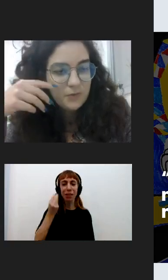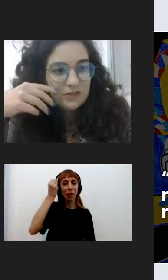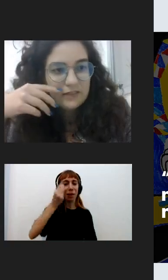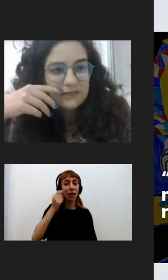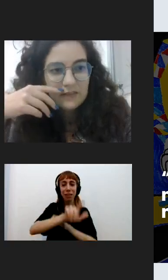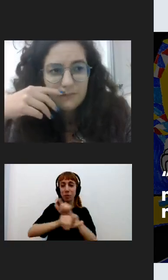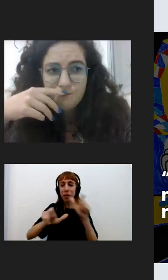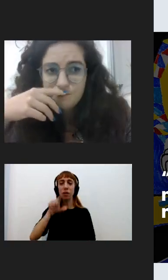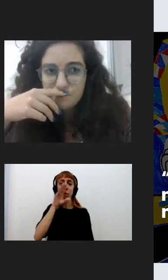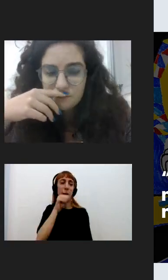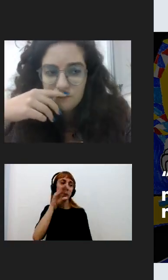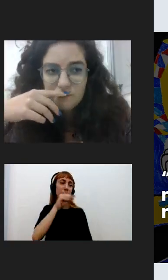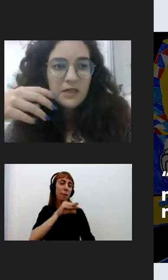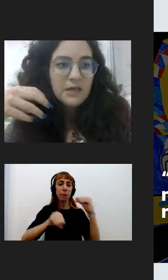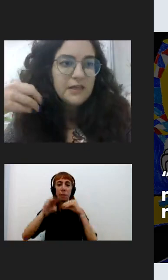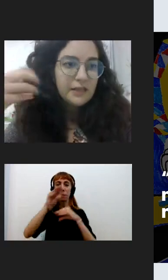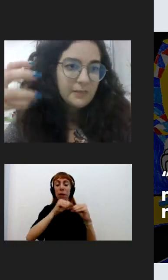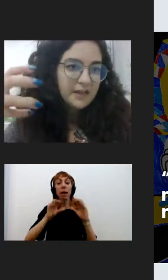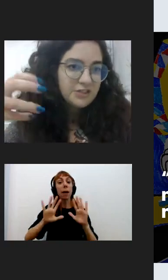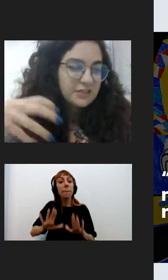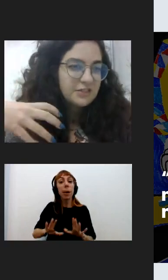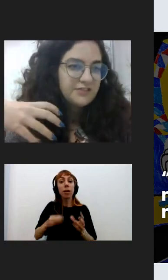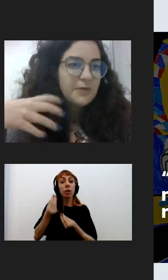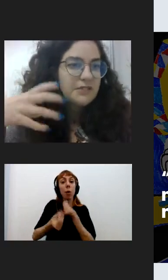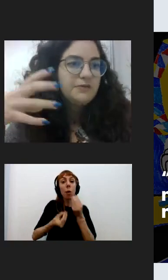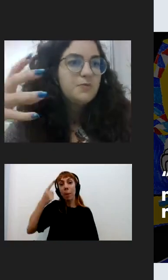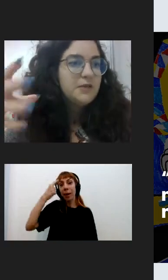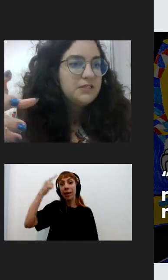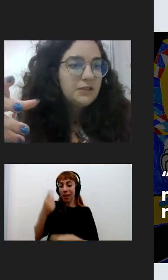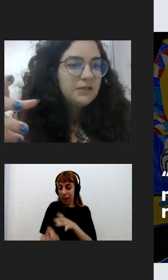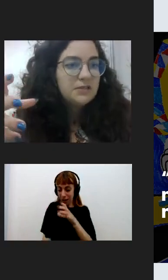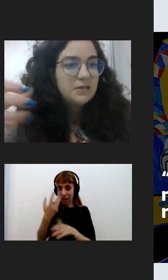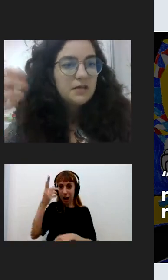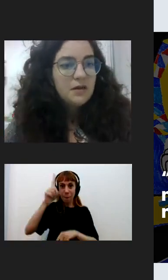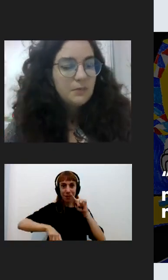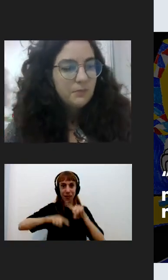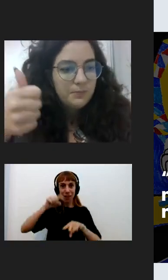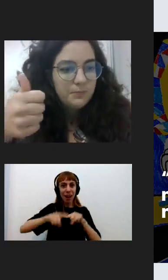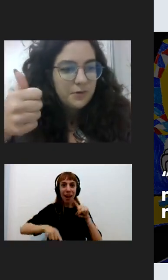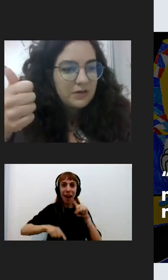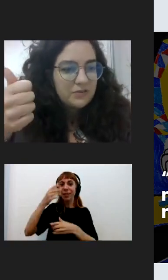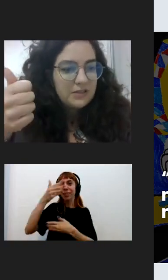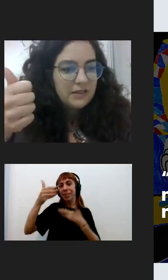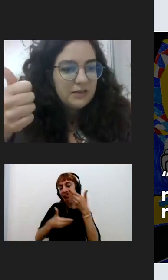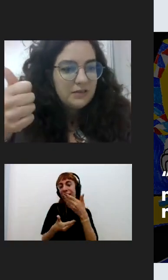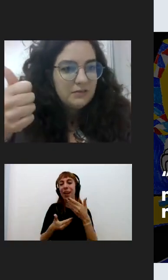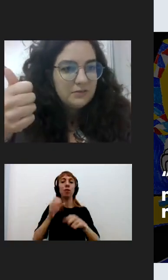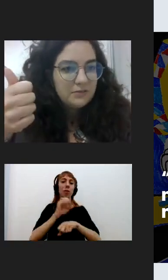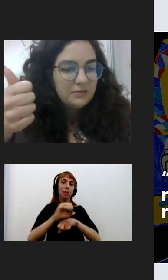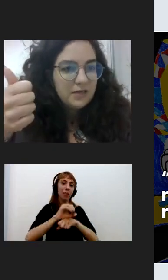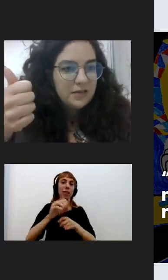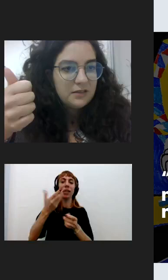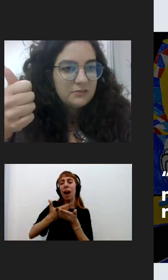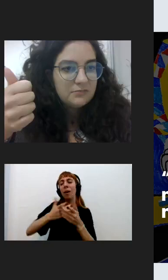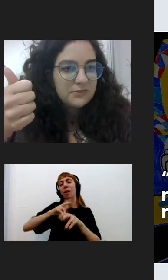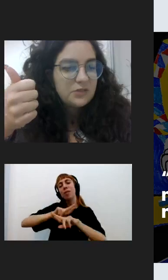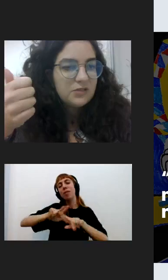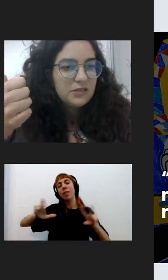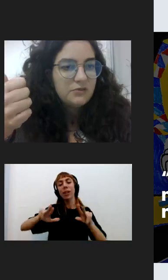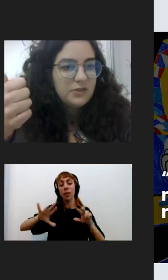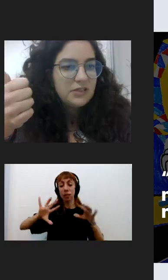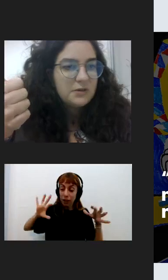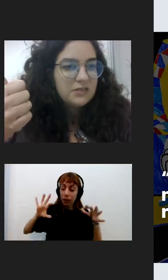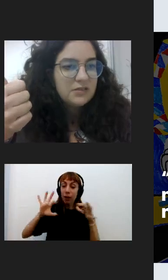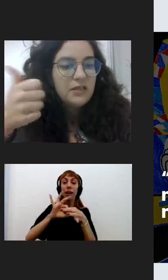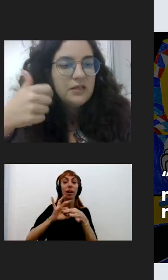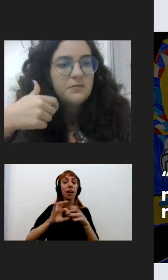de poder entender temáticas que às vezes passavam despercebidas, porque não se tem tradução